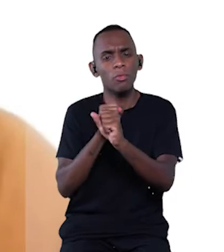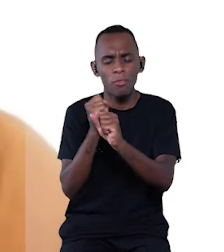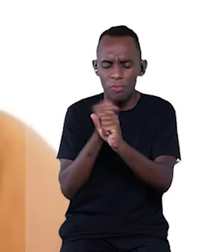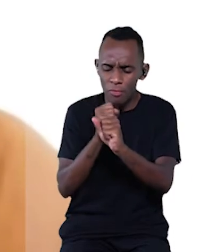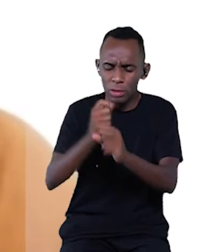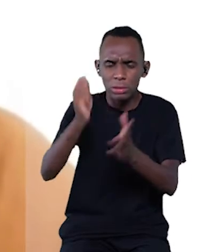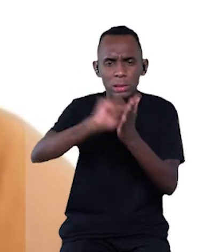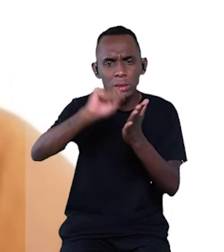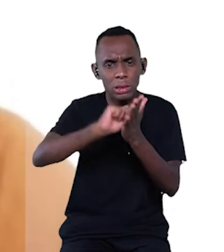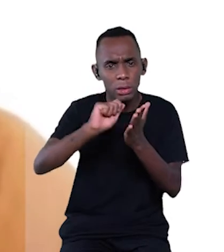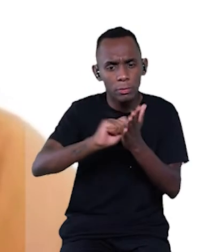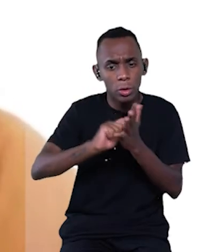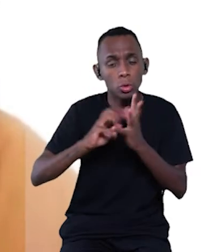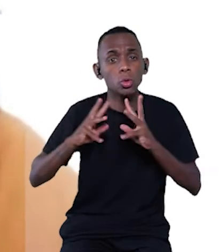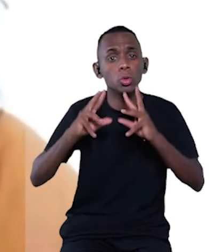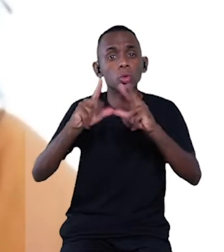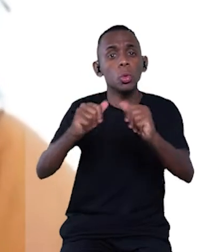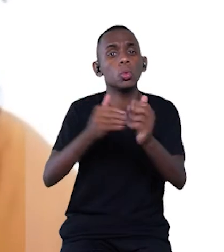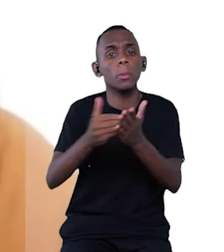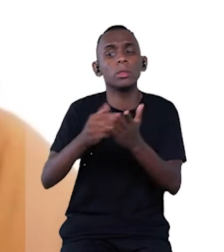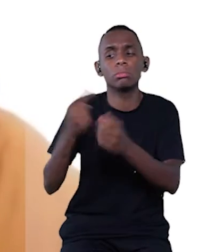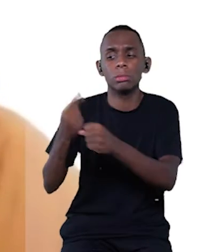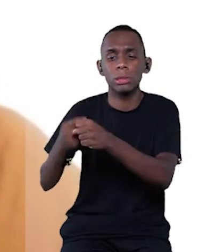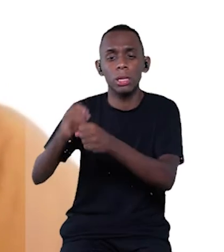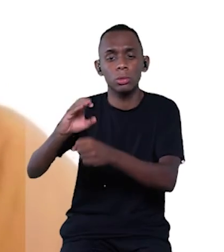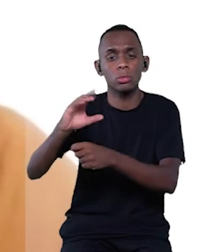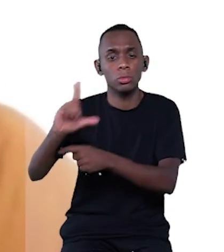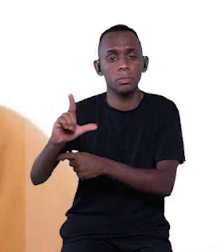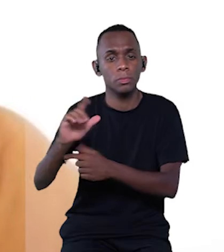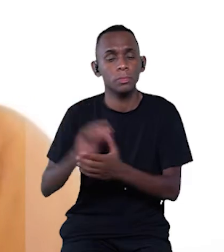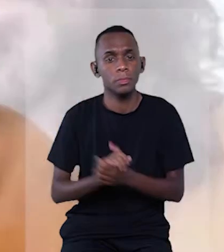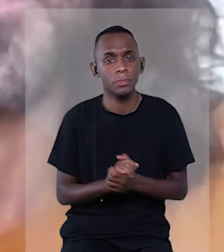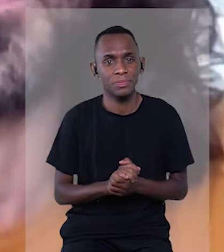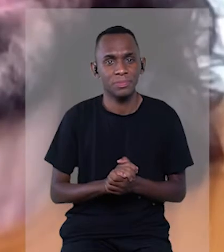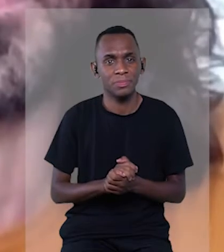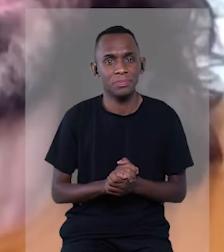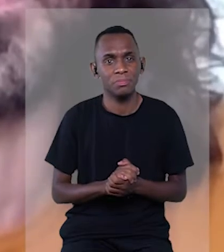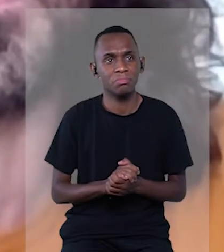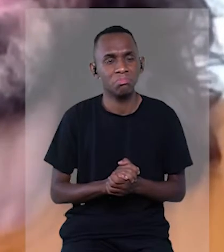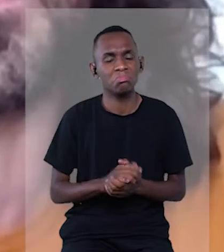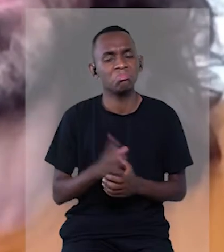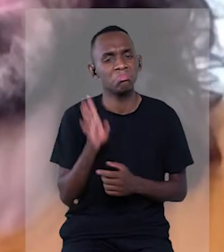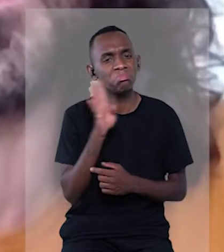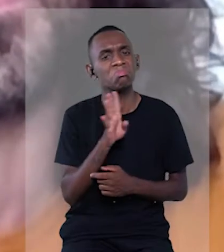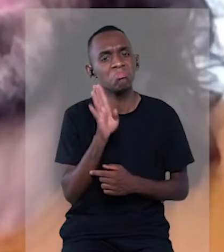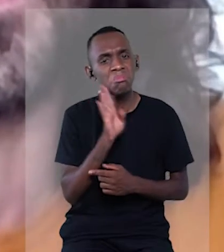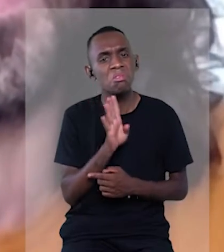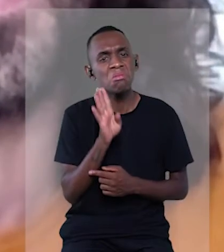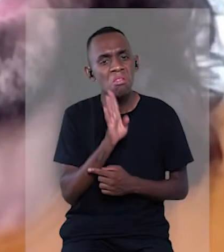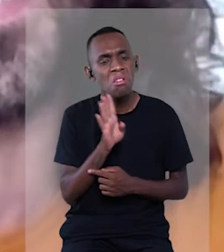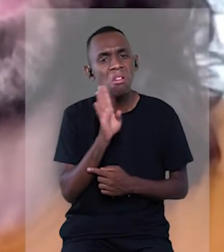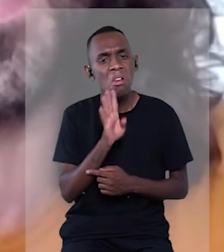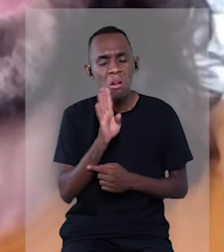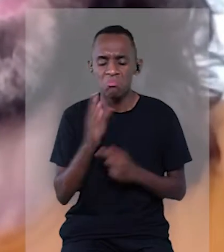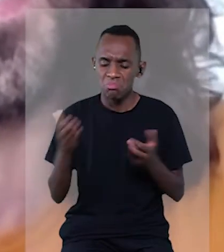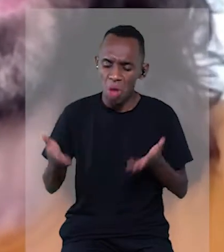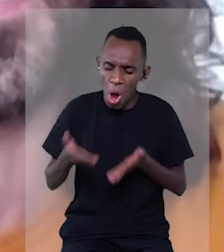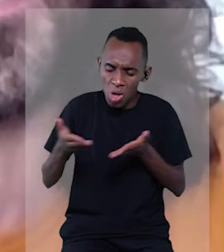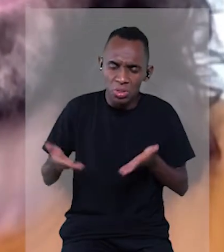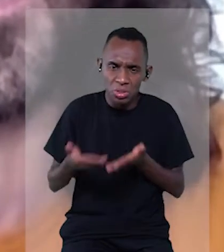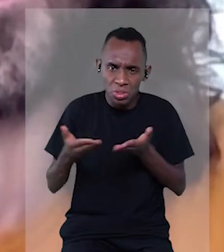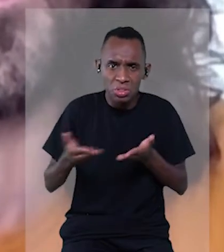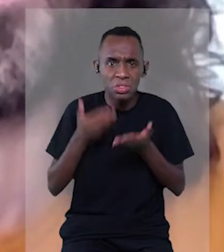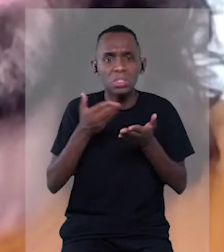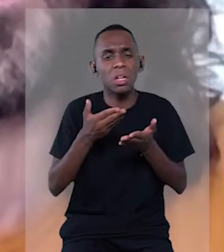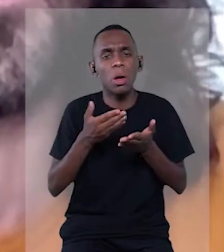escrevendo e tudo começou ali, em Lafayette. Gente, mas que legal, isso é um incentivo